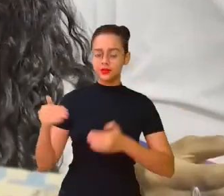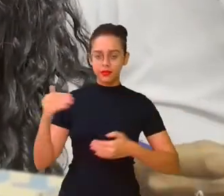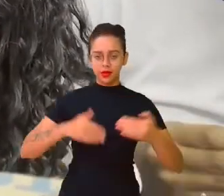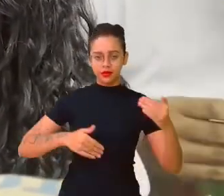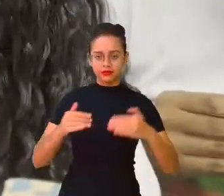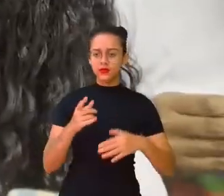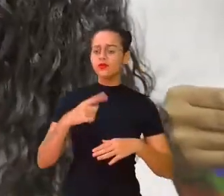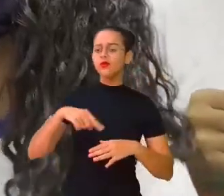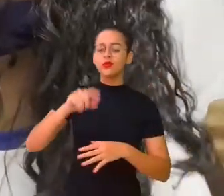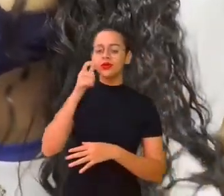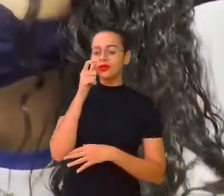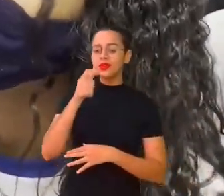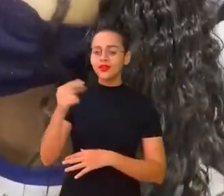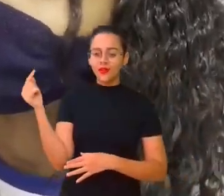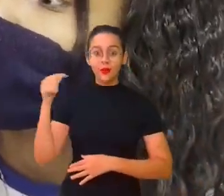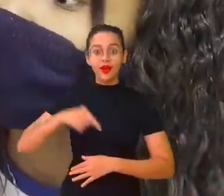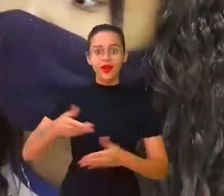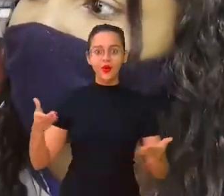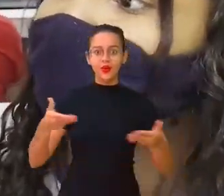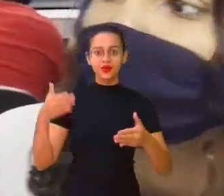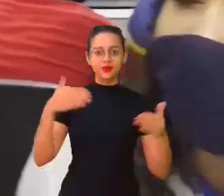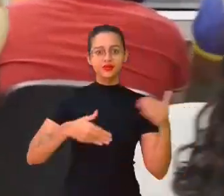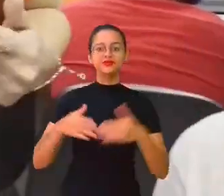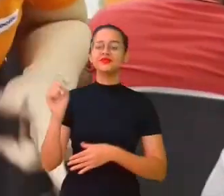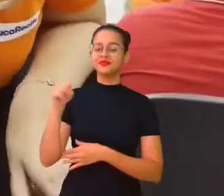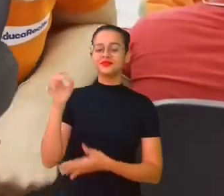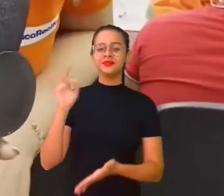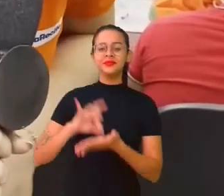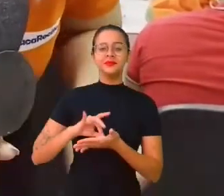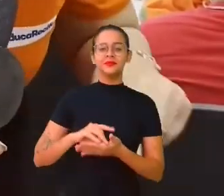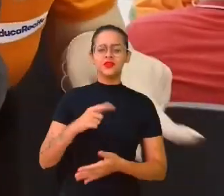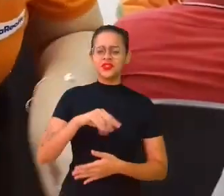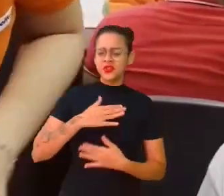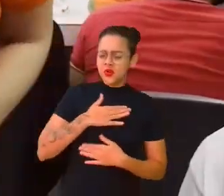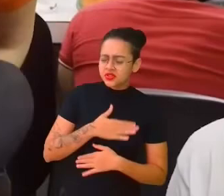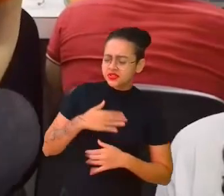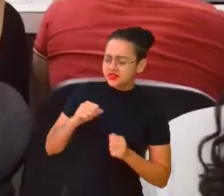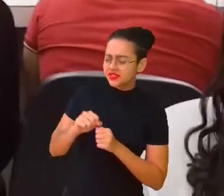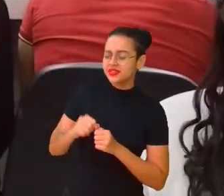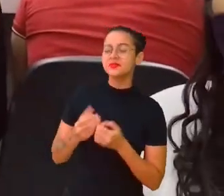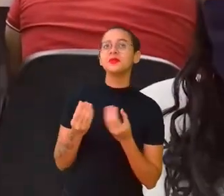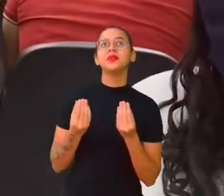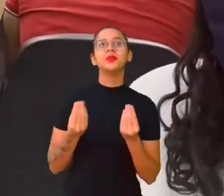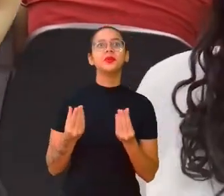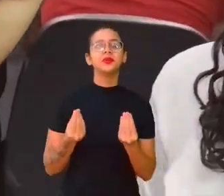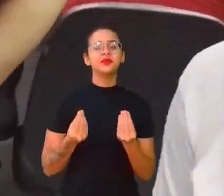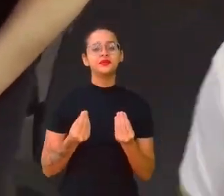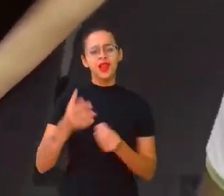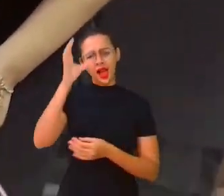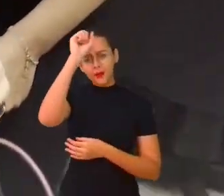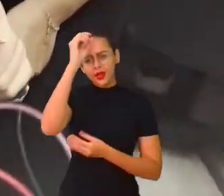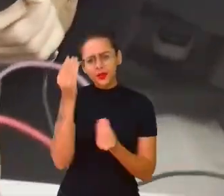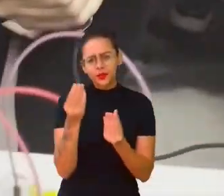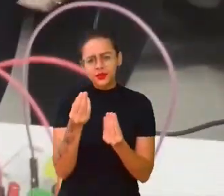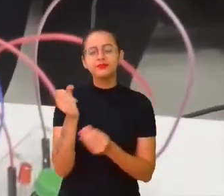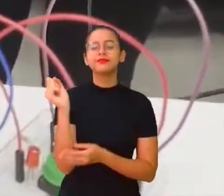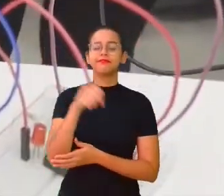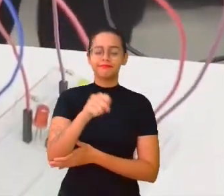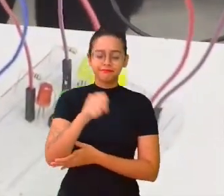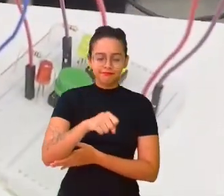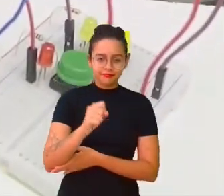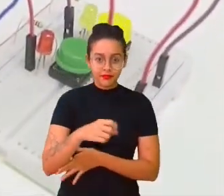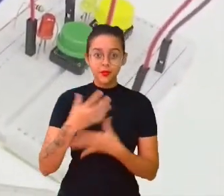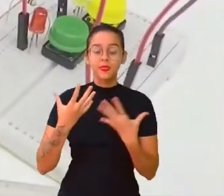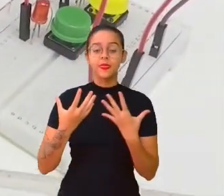tá participando. Aí vocês se interessaram e vieram pra cá hoje participar. Sim, isso. E vocês estão gostando de fazer isso aqui? Demais. Aprenderam bastante? Sim.